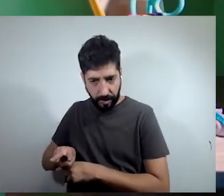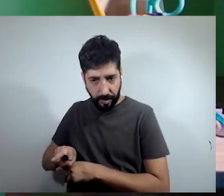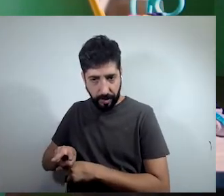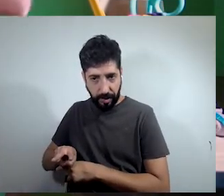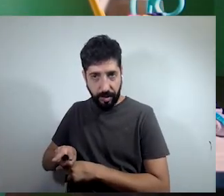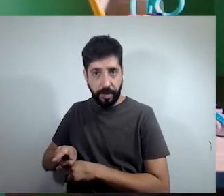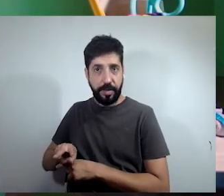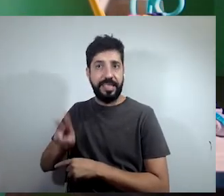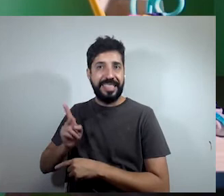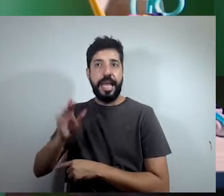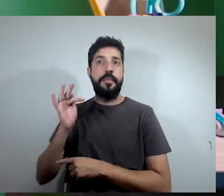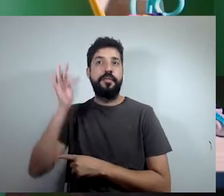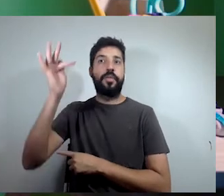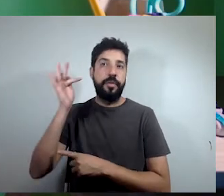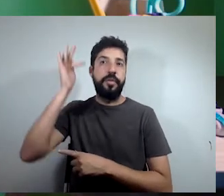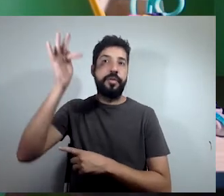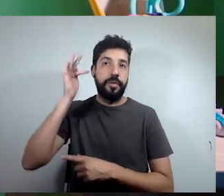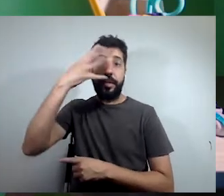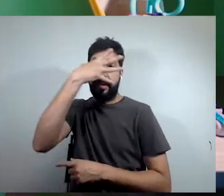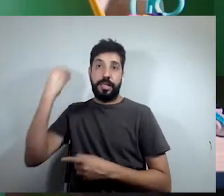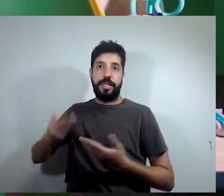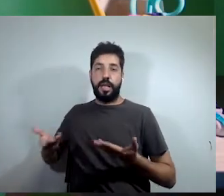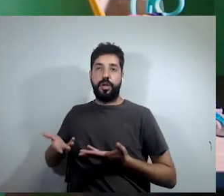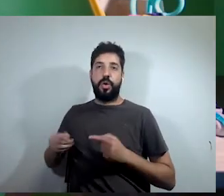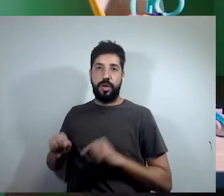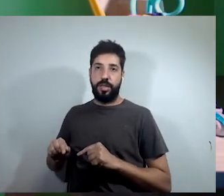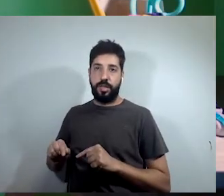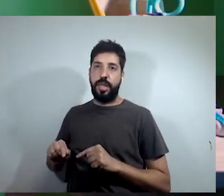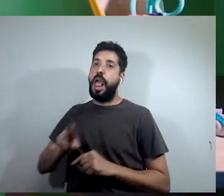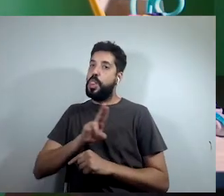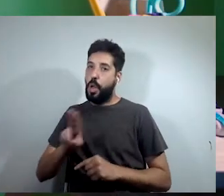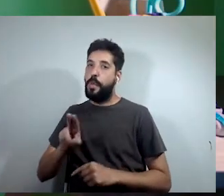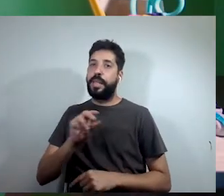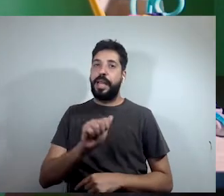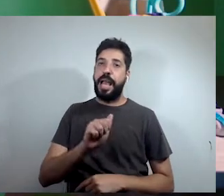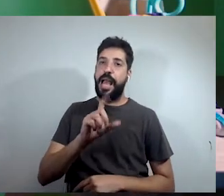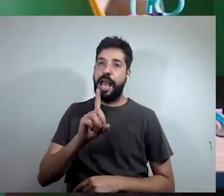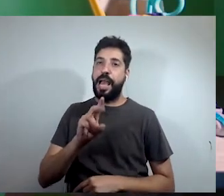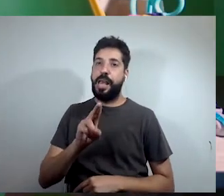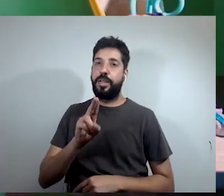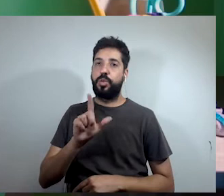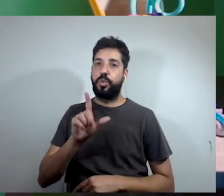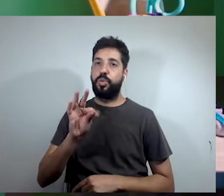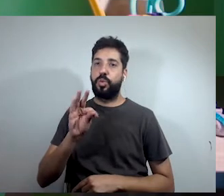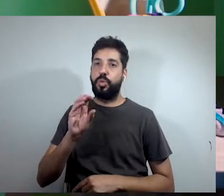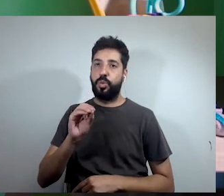algo no futuro e não agora, isso se chama adultocentrismo. Isso é uma